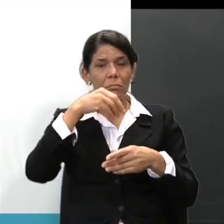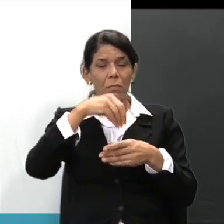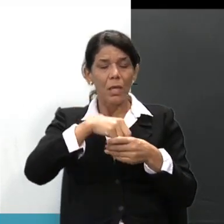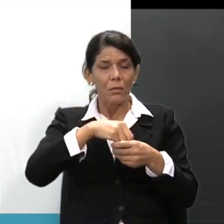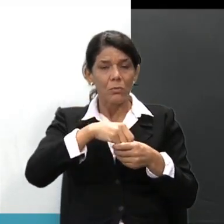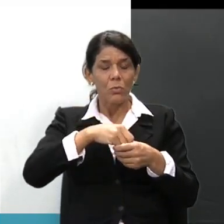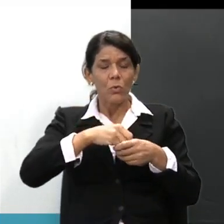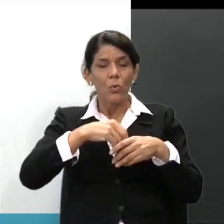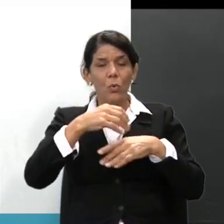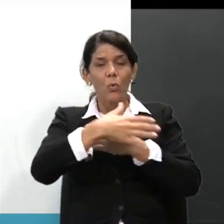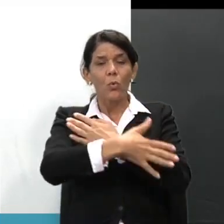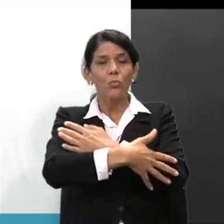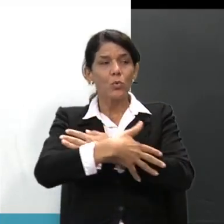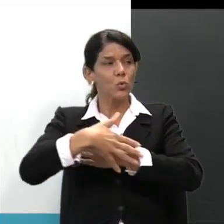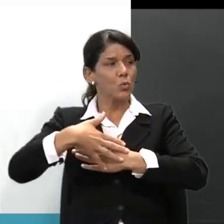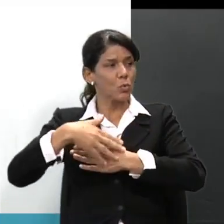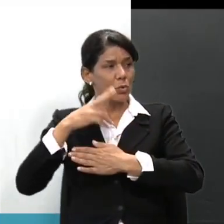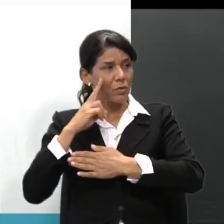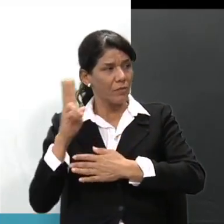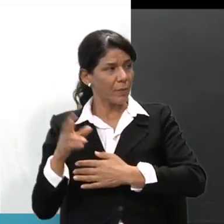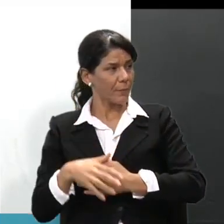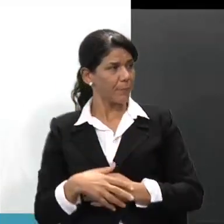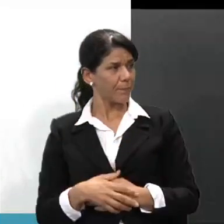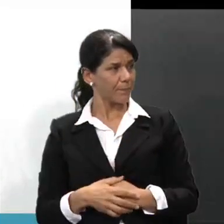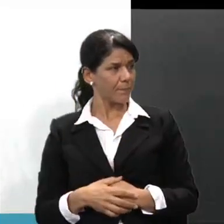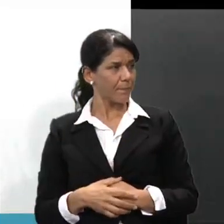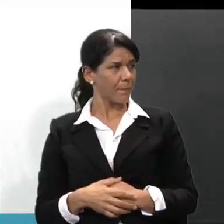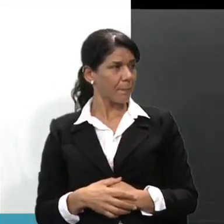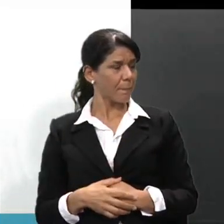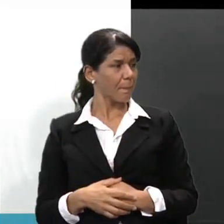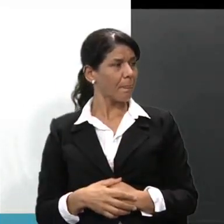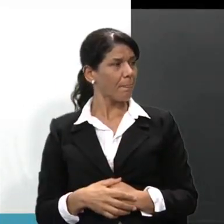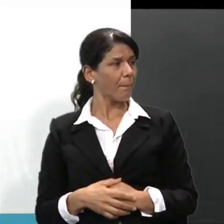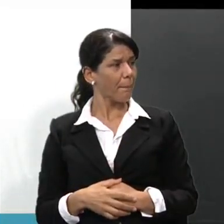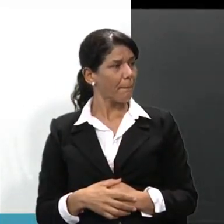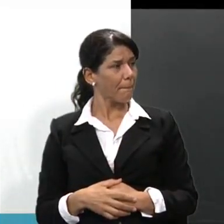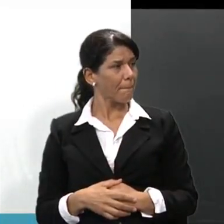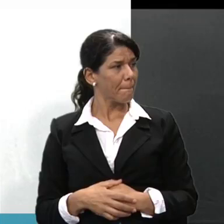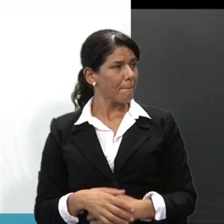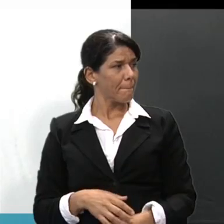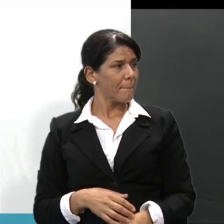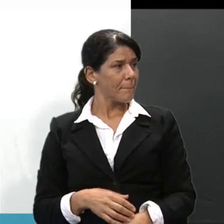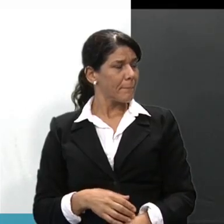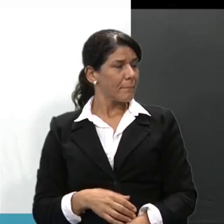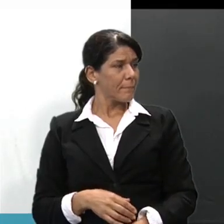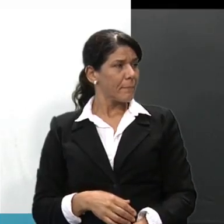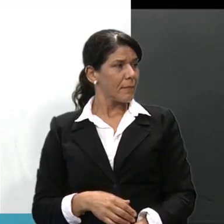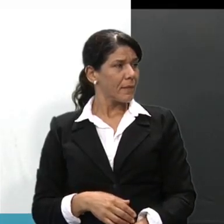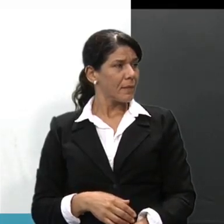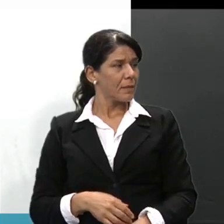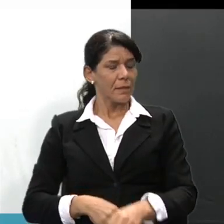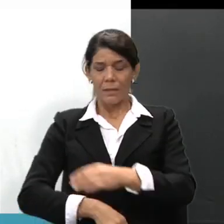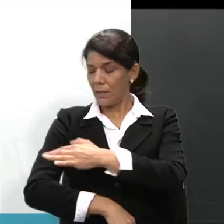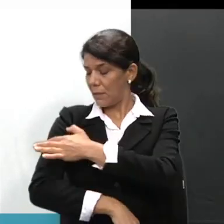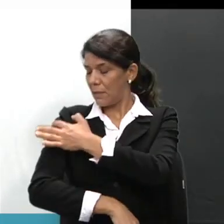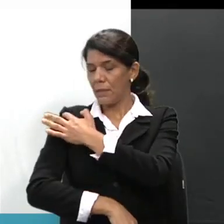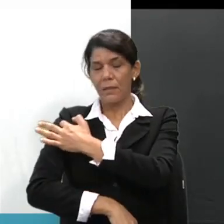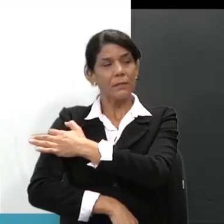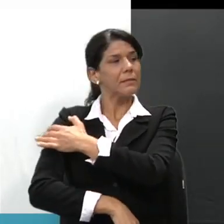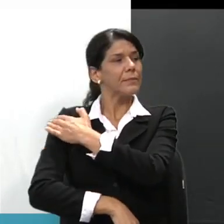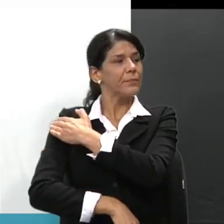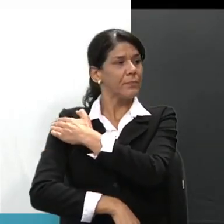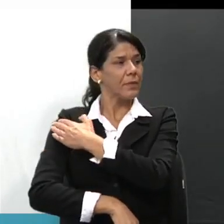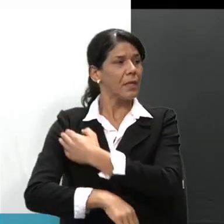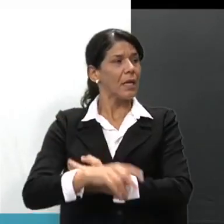temos aqui o deltoide, mais próximo do que nós conhecemos por ombro. Nós temos a